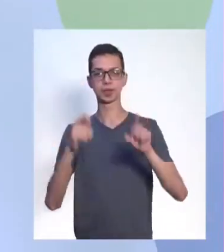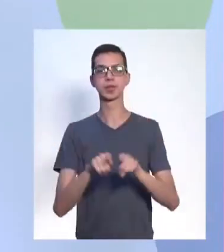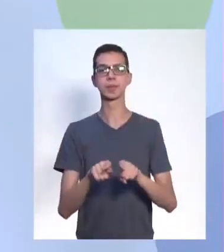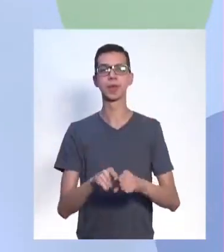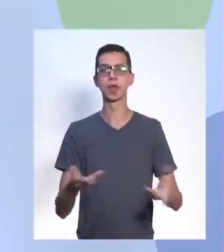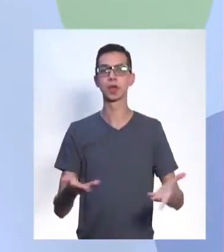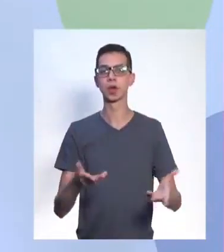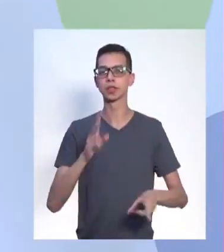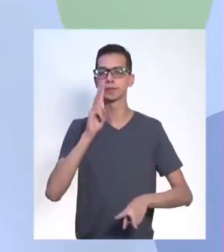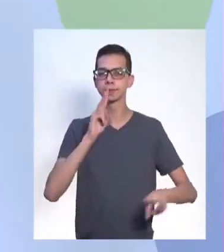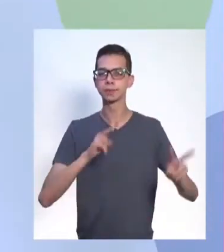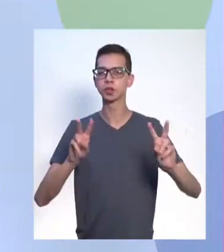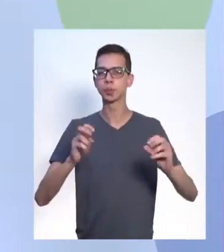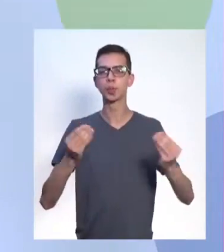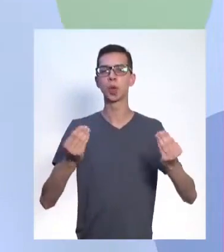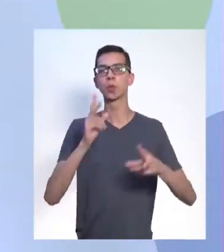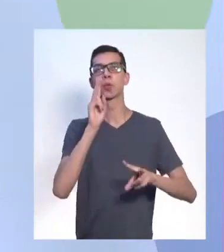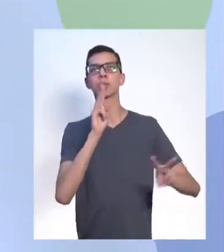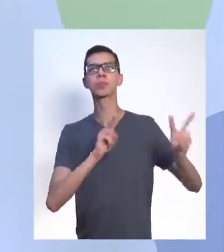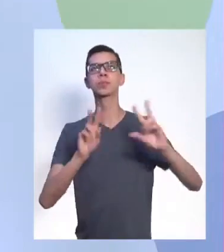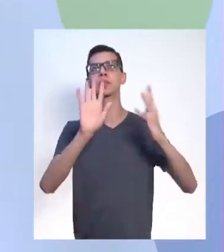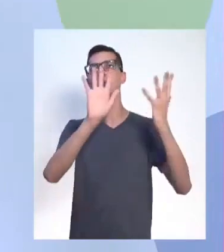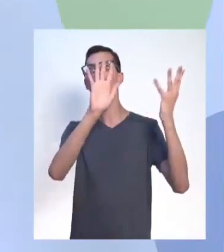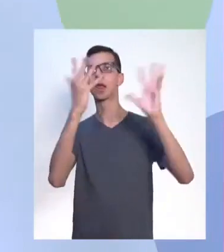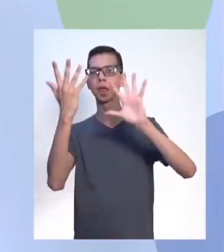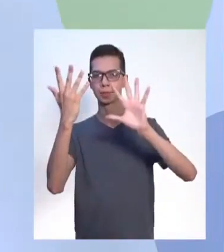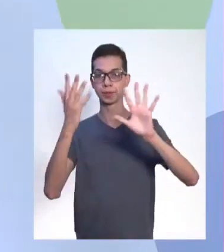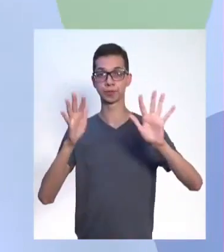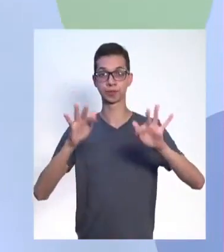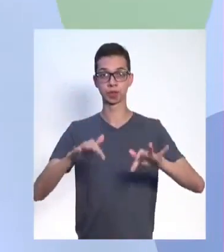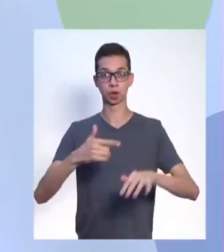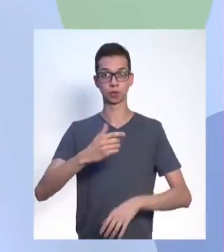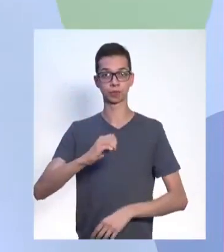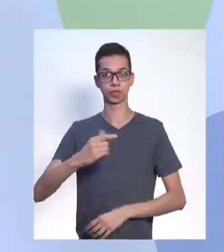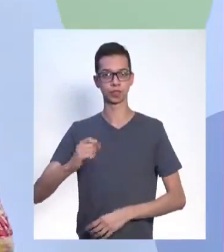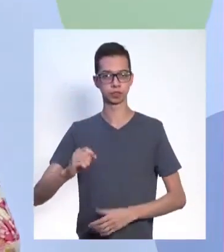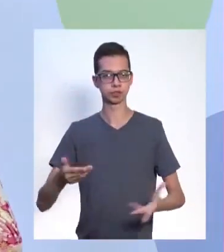as previsões climáticas para esse finalzinho de 2020. Vamos lá?